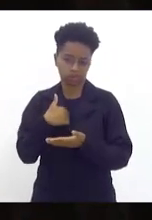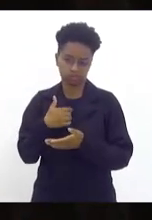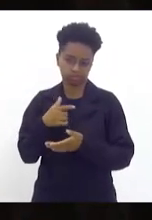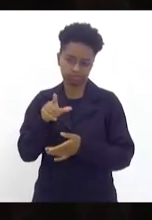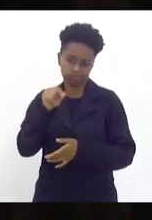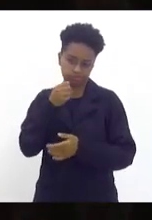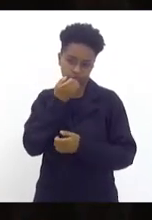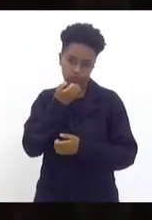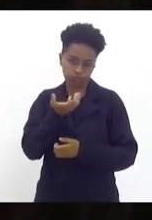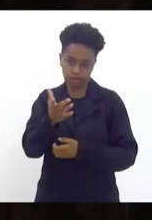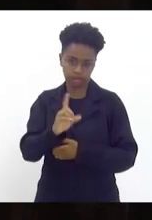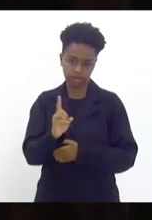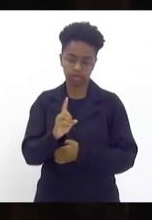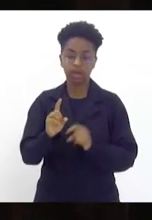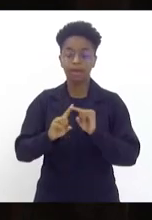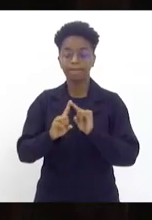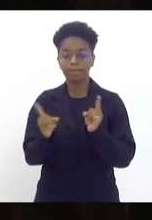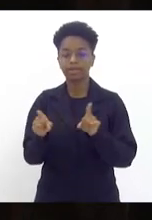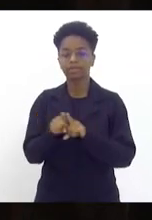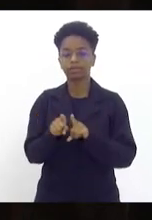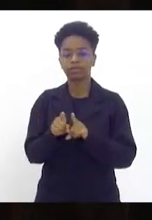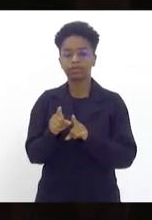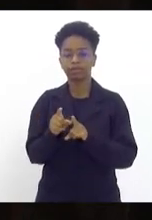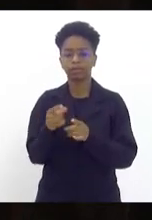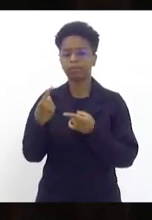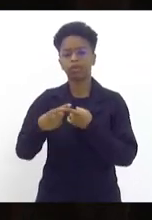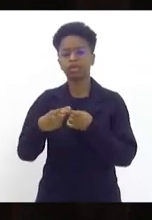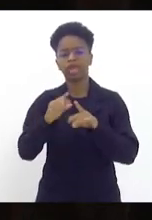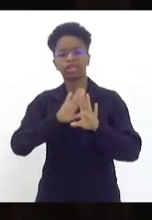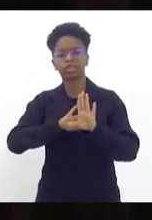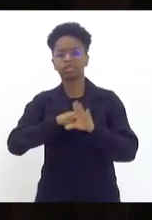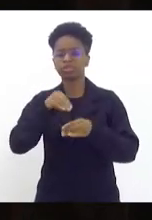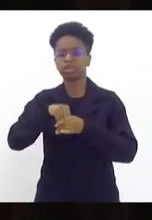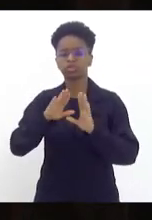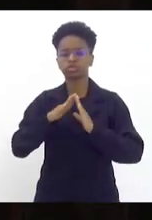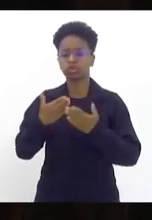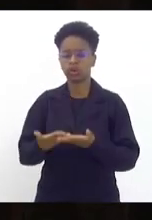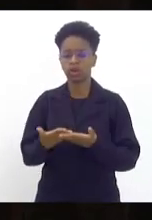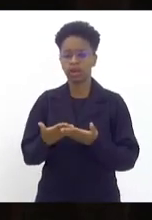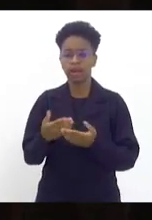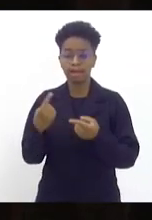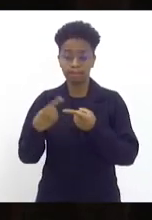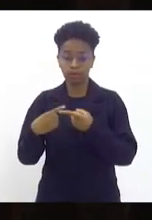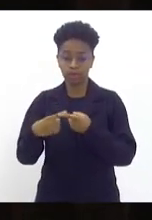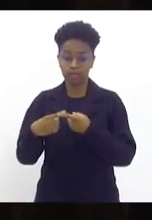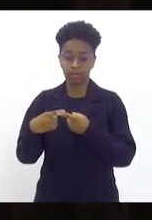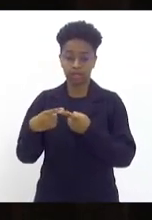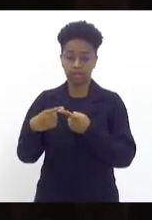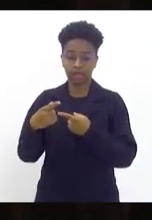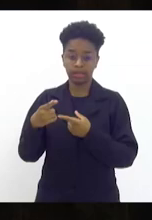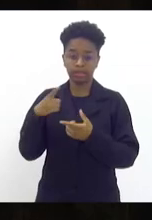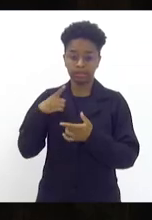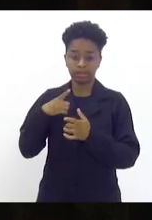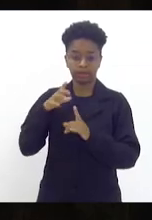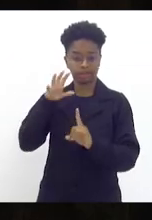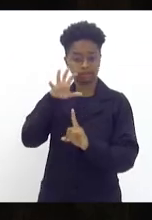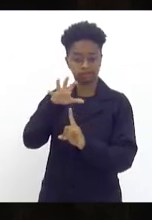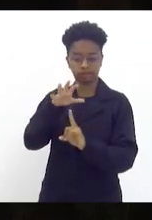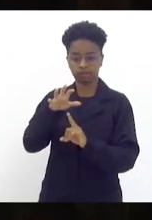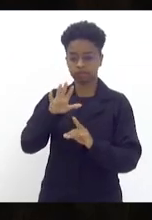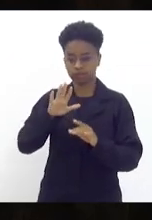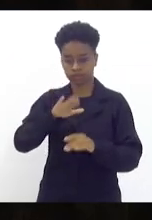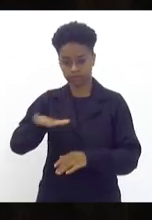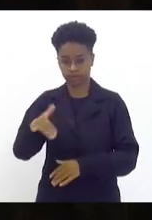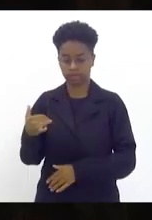falar. Mas também voltamos. Por que ideologizar na escola? Por que colocar um conflito numa criança de 5 anos sobre